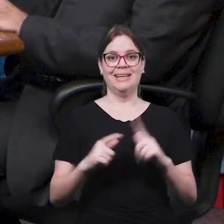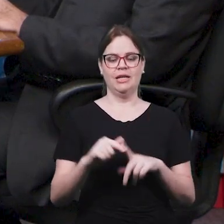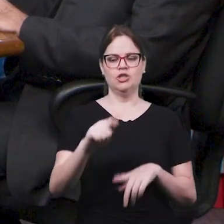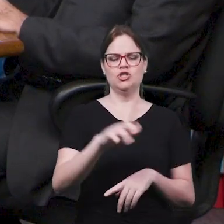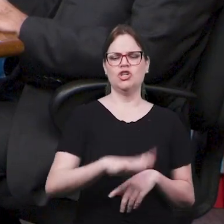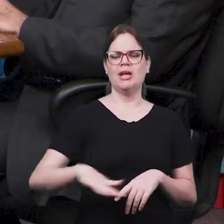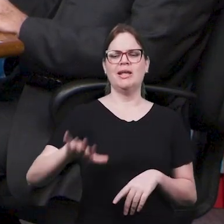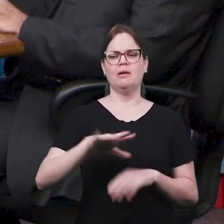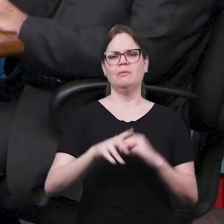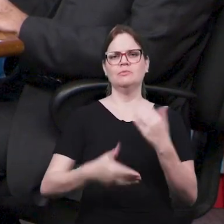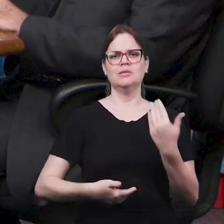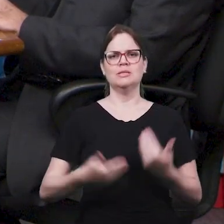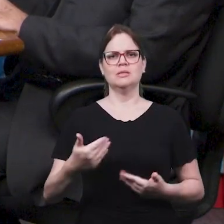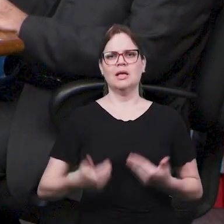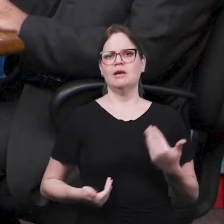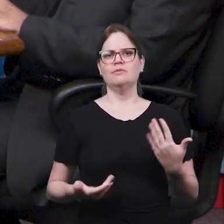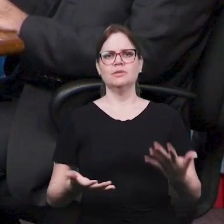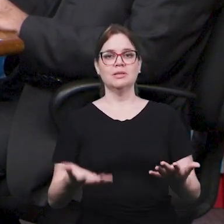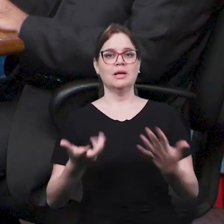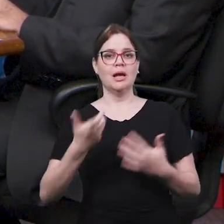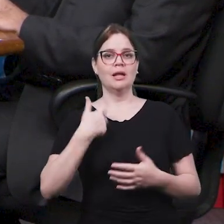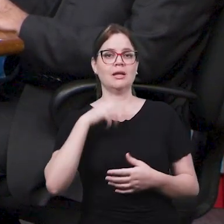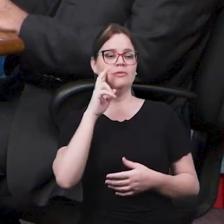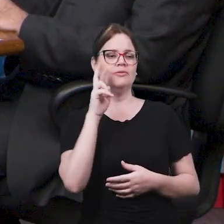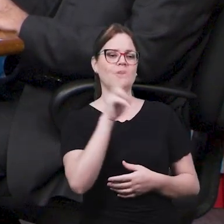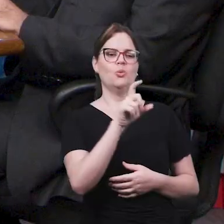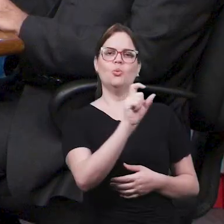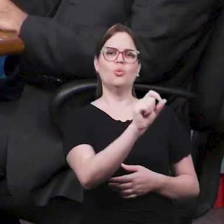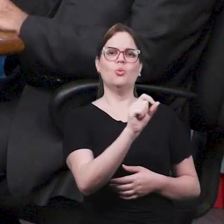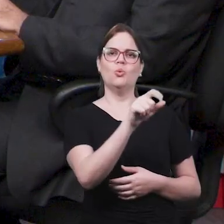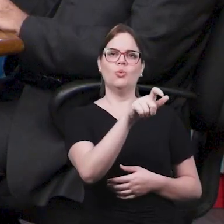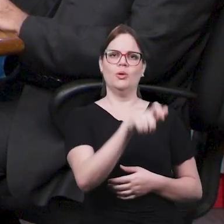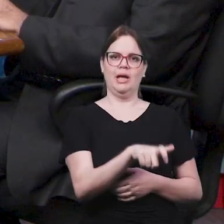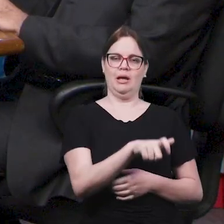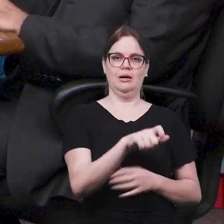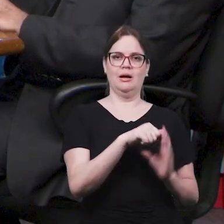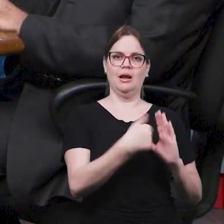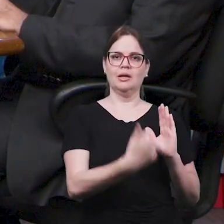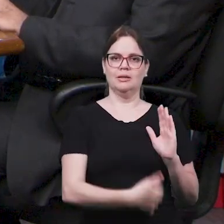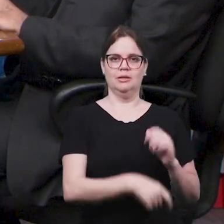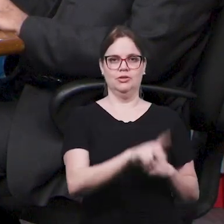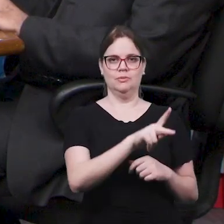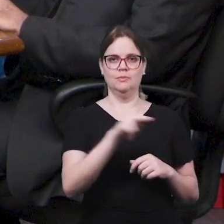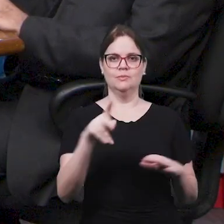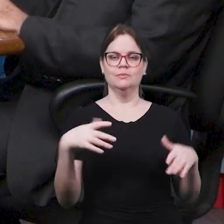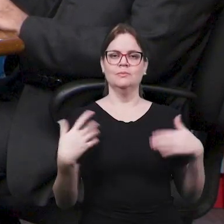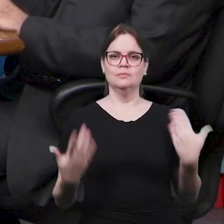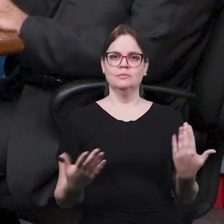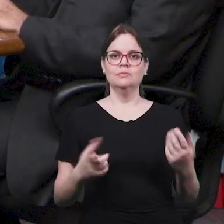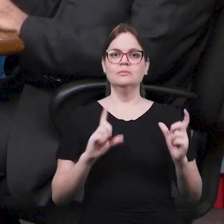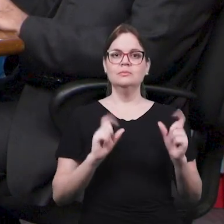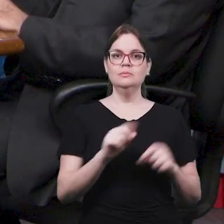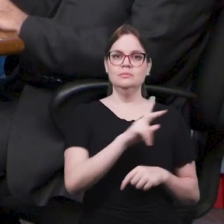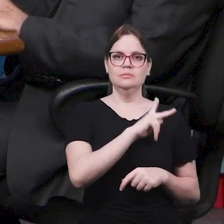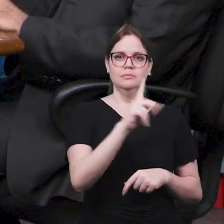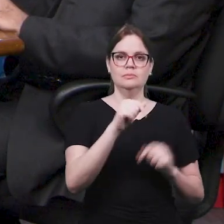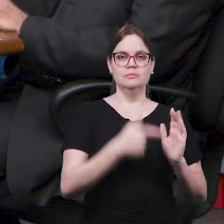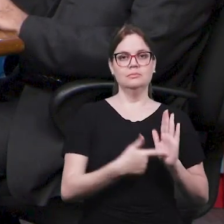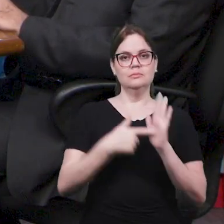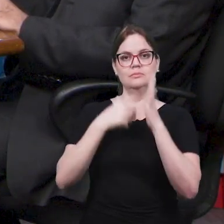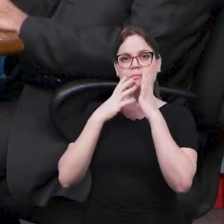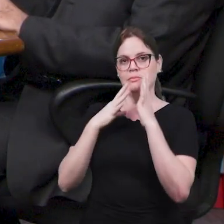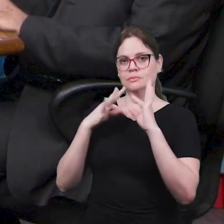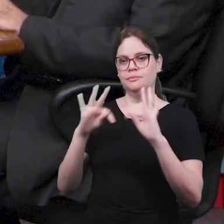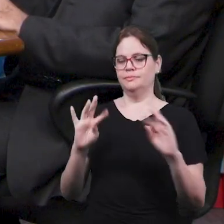igreja quer ver numa professora? O que uma professora vai refletir para a igreja em termos de, por exemplo,